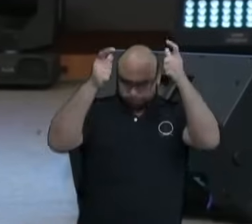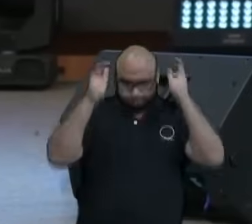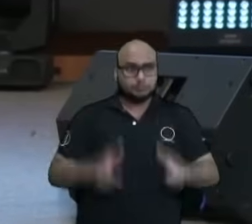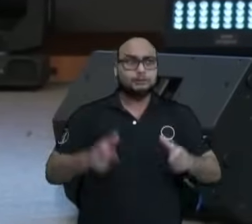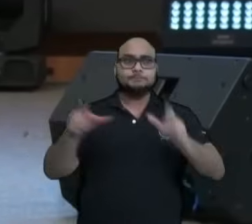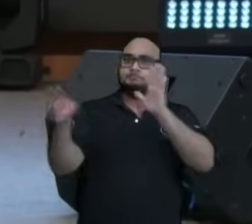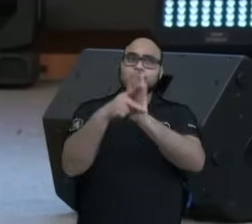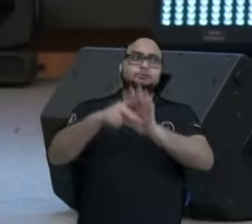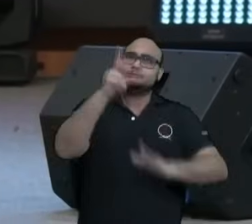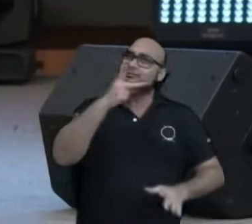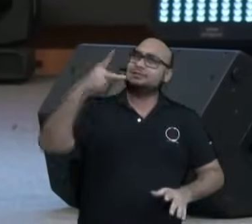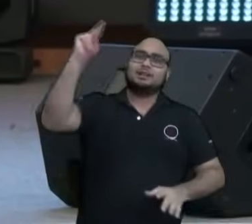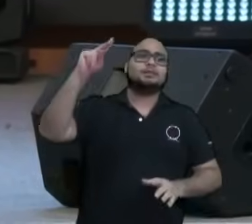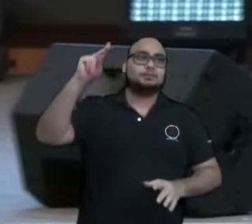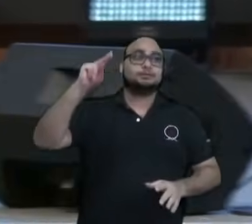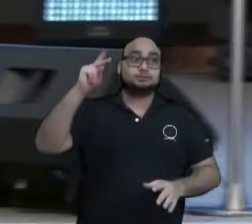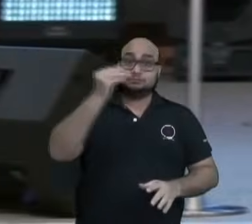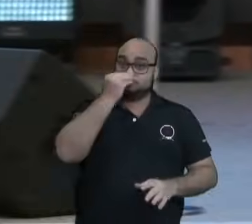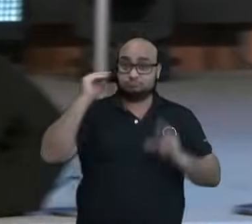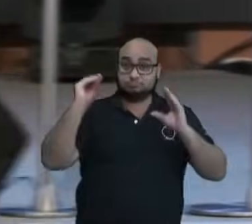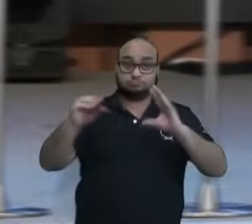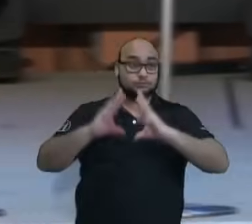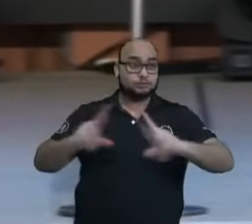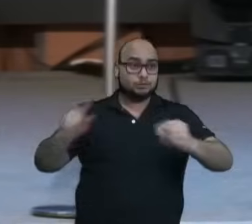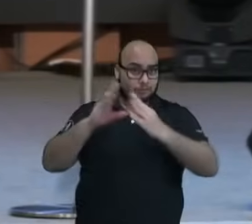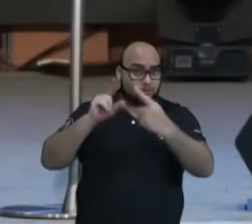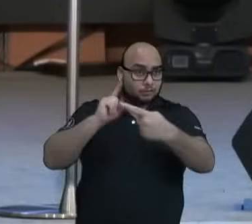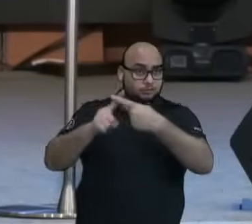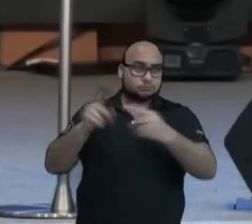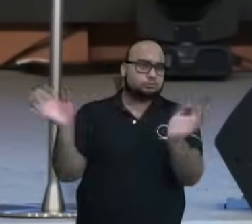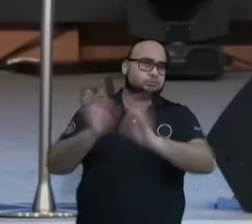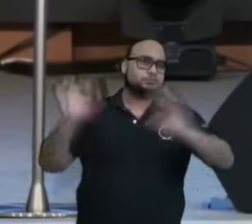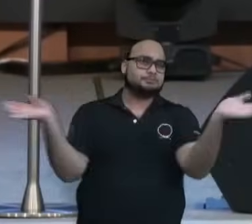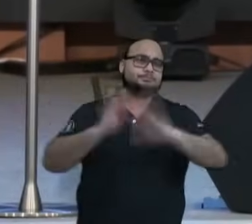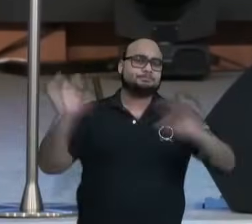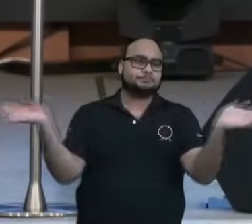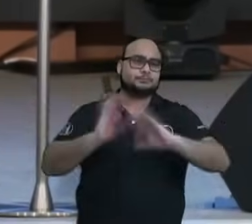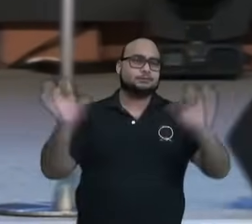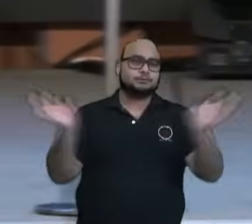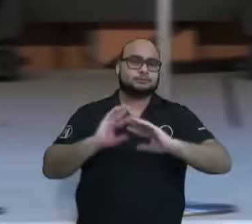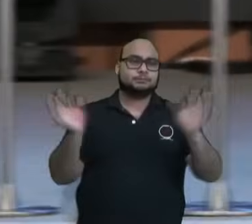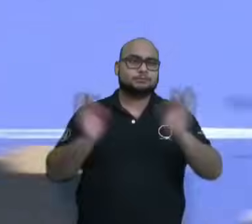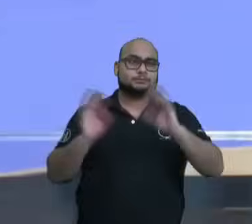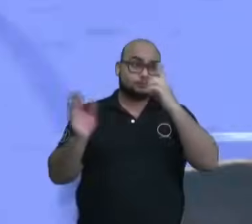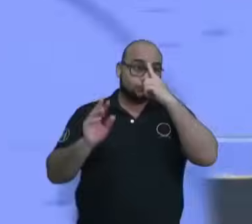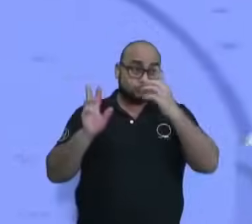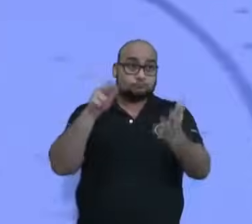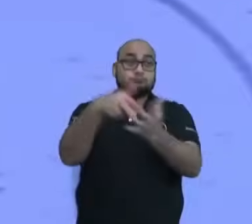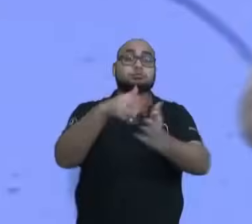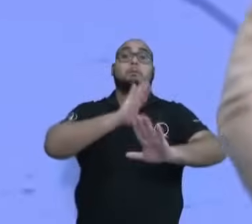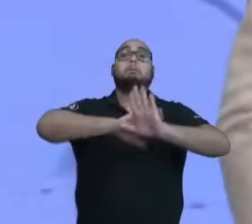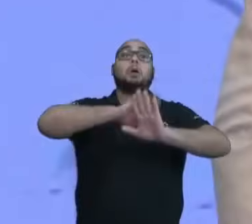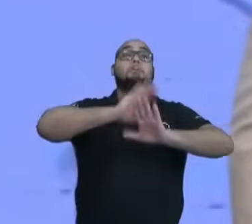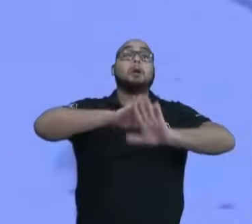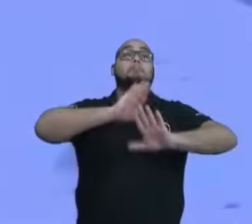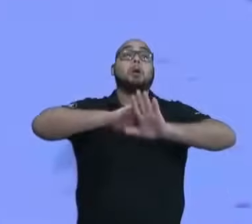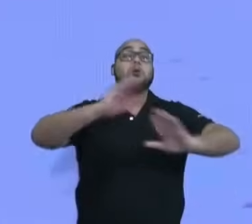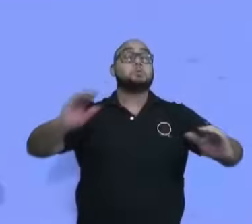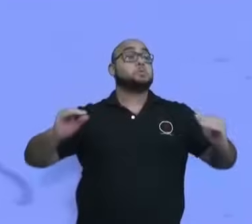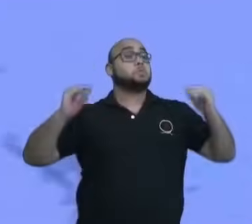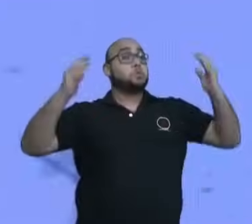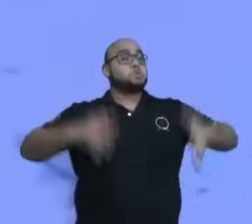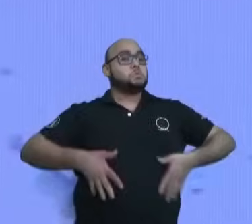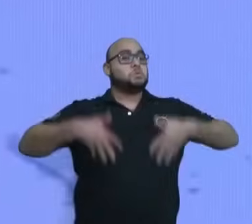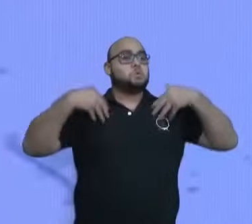menosprezar a casa de Deus e não vem aqui com babuera de quem não tem autoridade para desfazer da casa de Deus